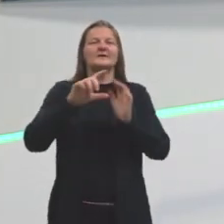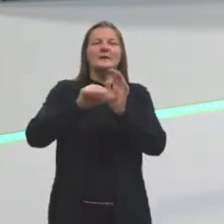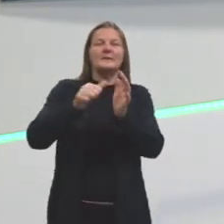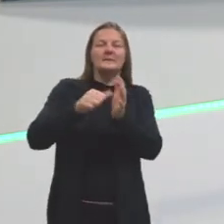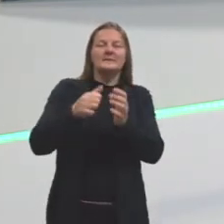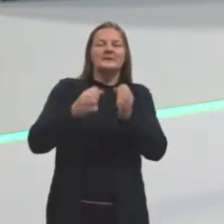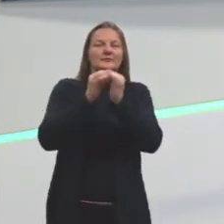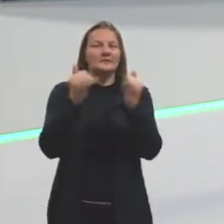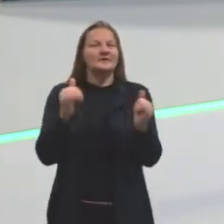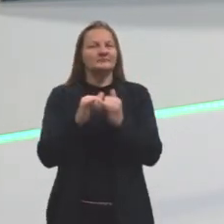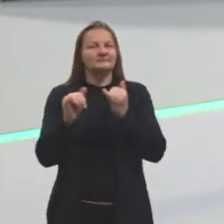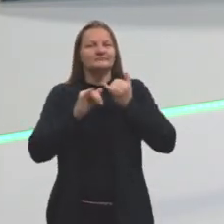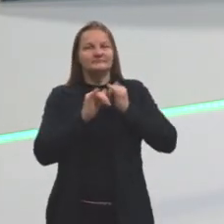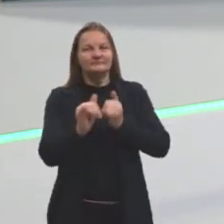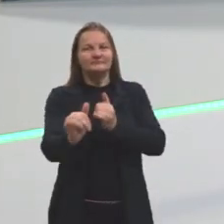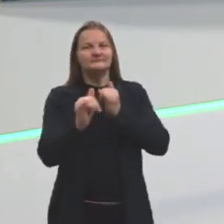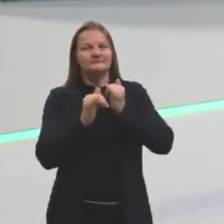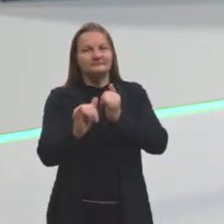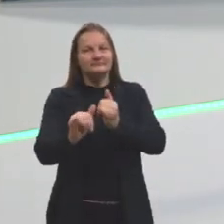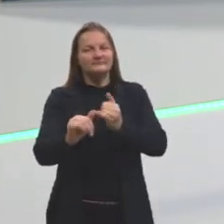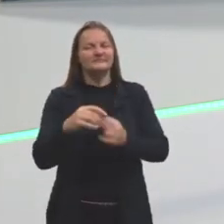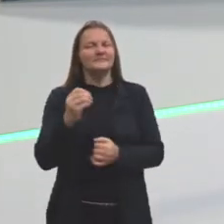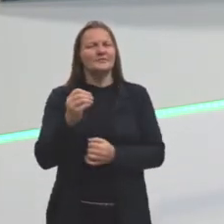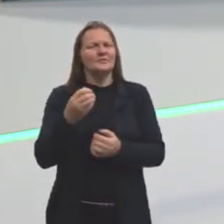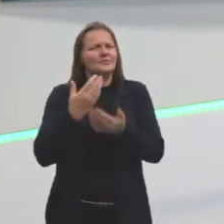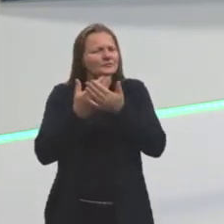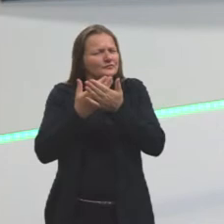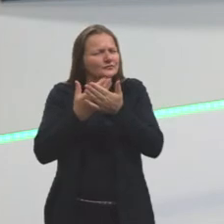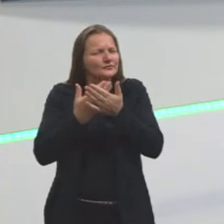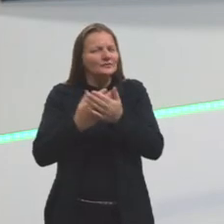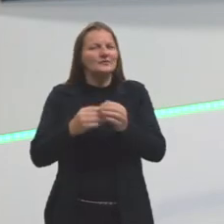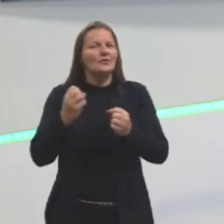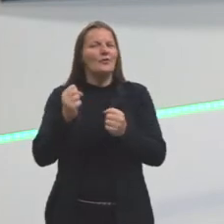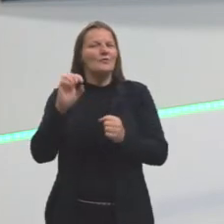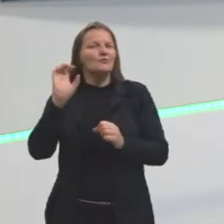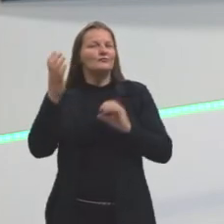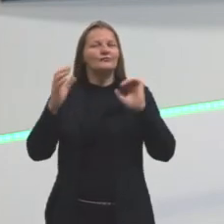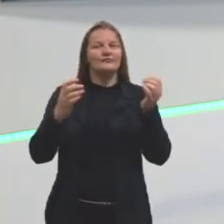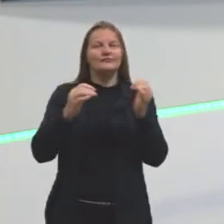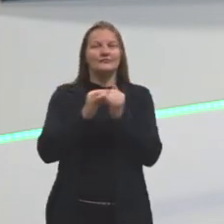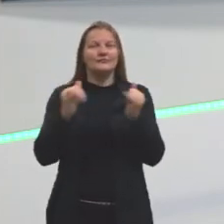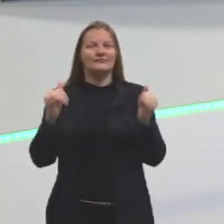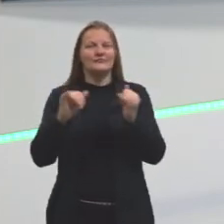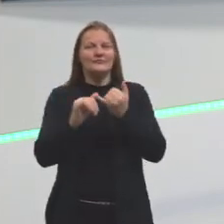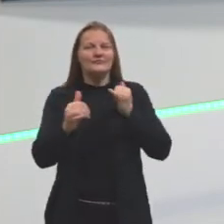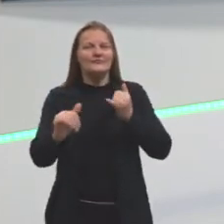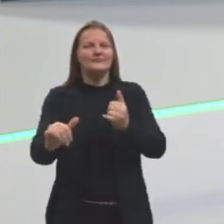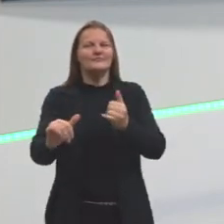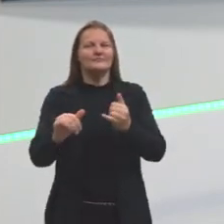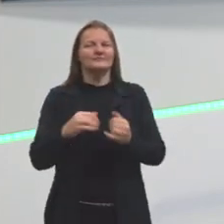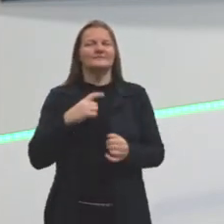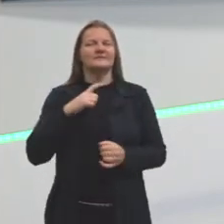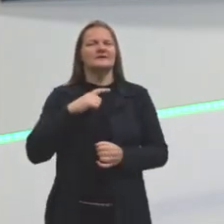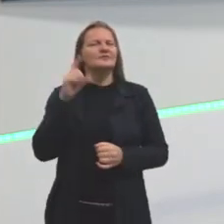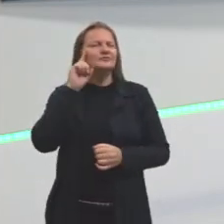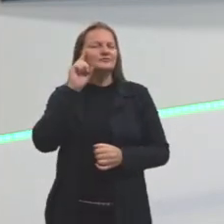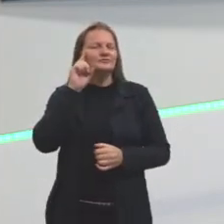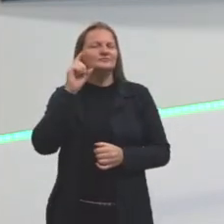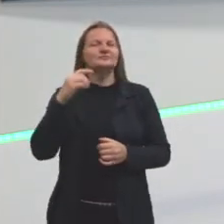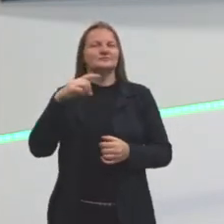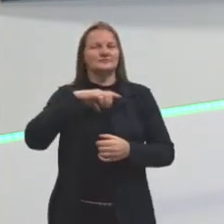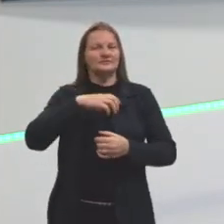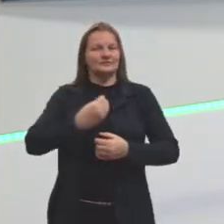então eletricidade onde a gente estuda os fenômenos elétricos que acaba sendo mais do nosso dia a dia né